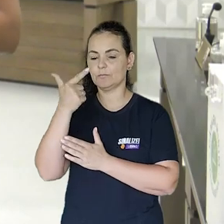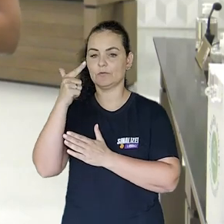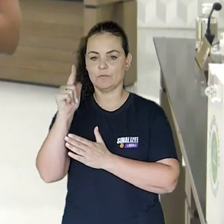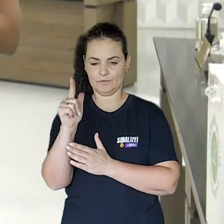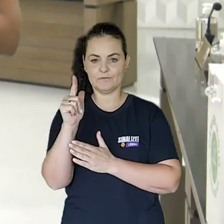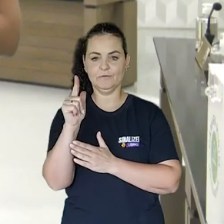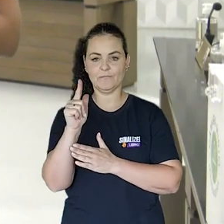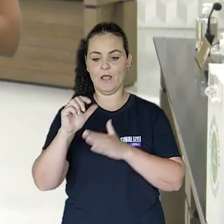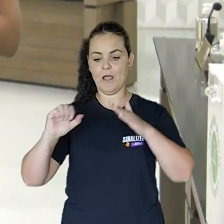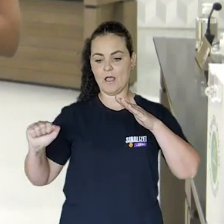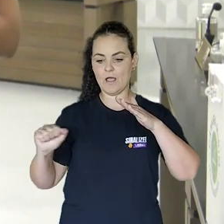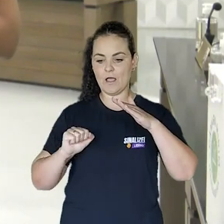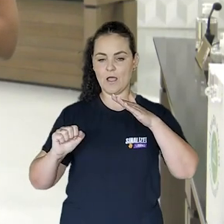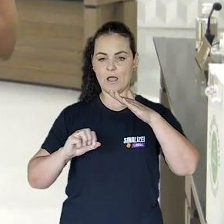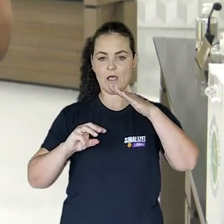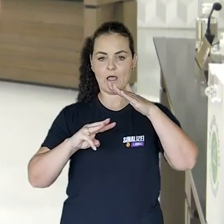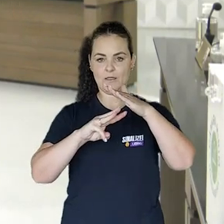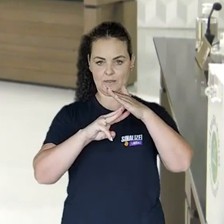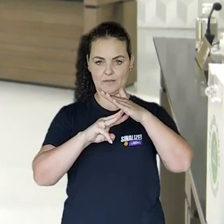Machado.